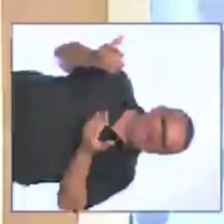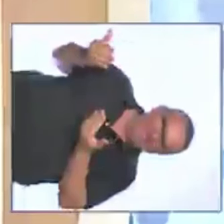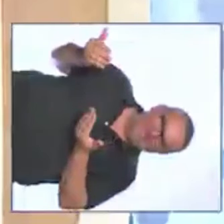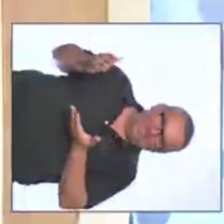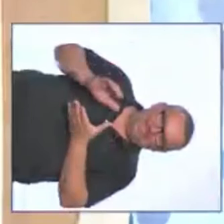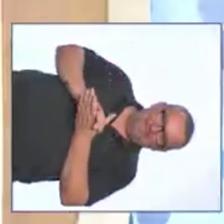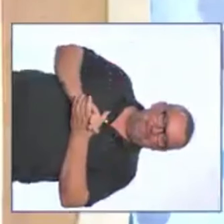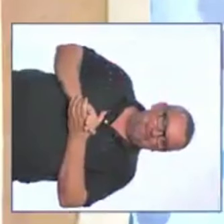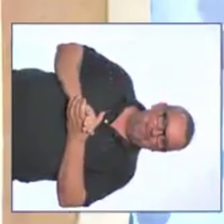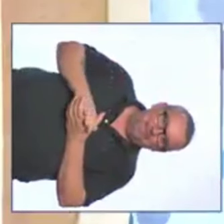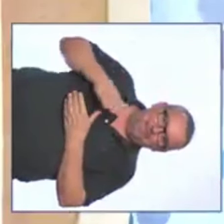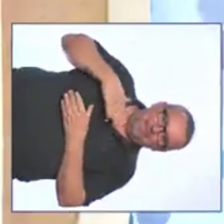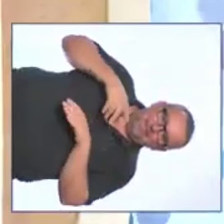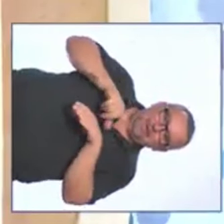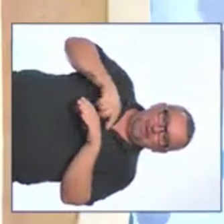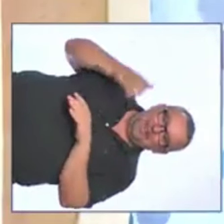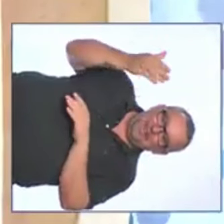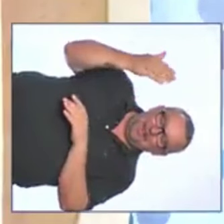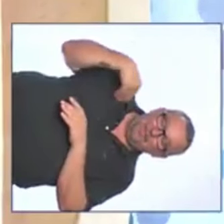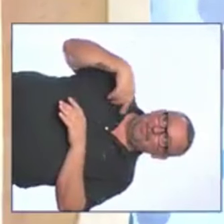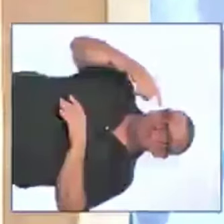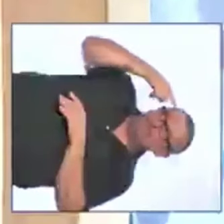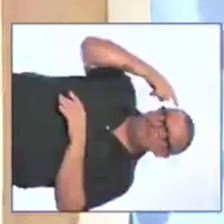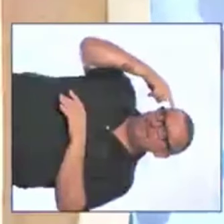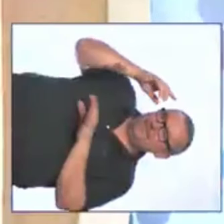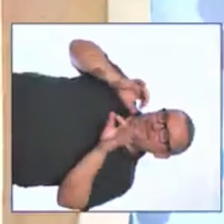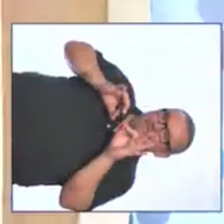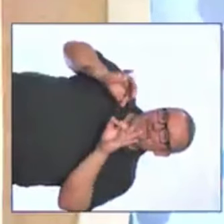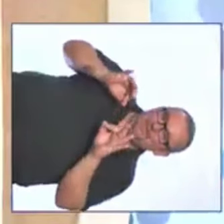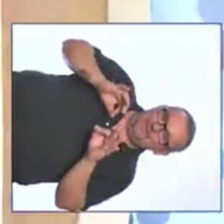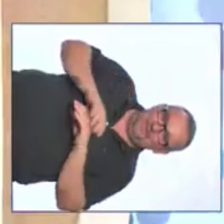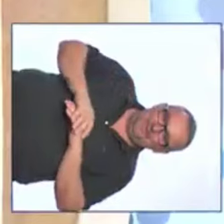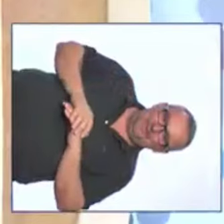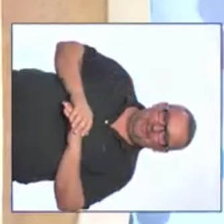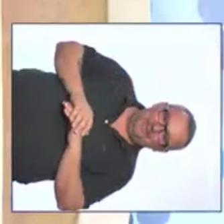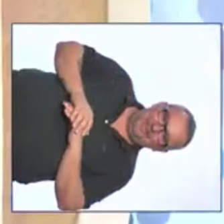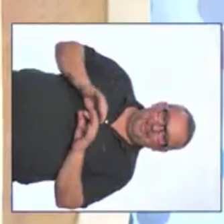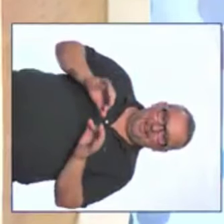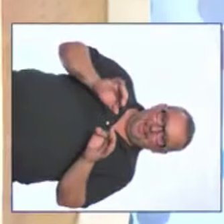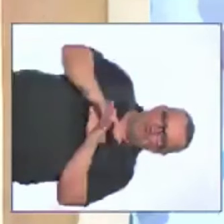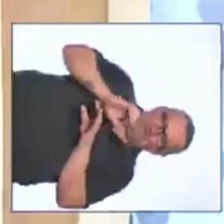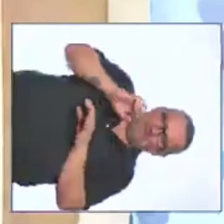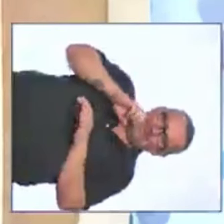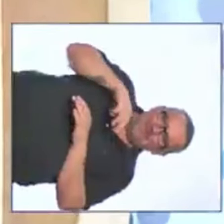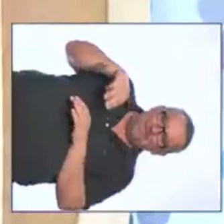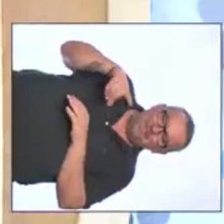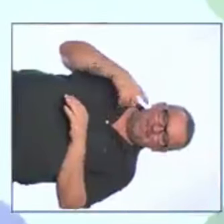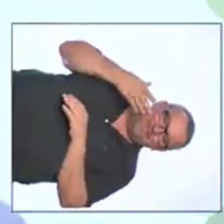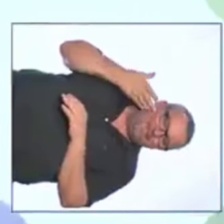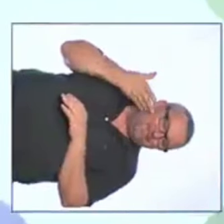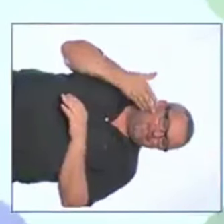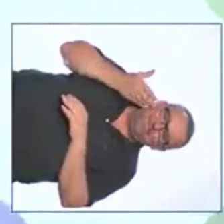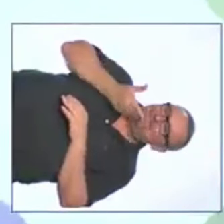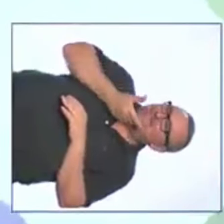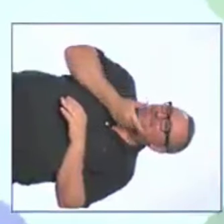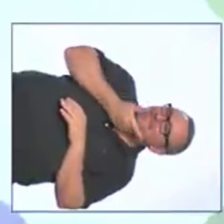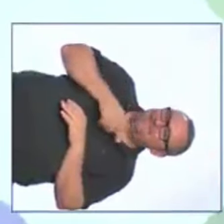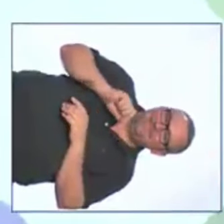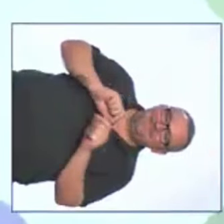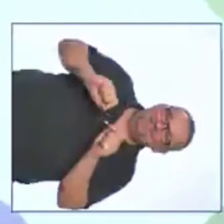minha época daí eu já começo a me preocupar não querida acabei de sair do ensino médio assim novíssima o Renil tá super funcionando o que que